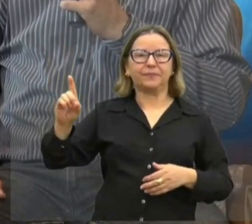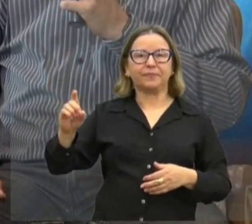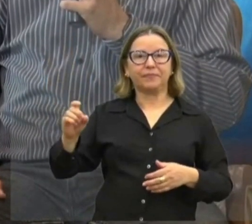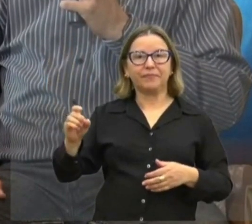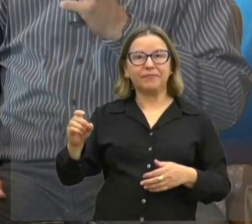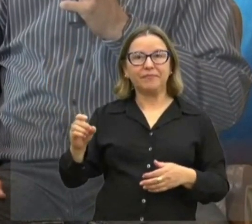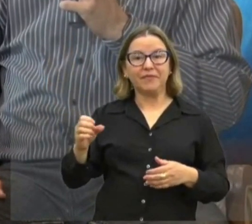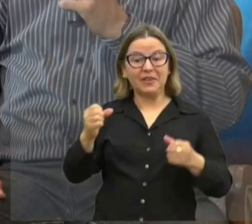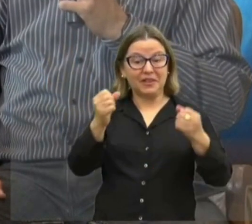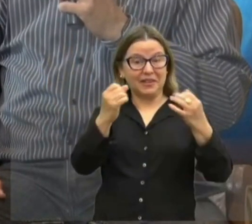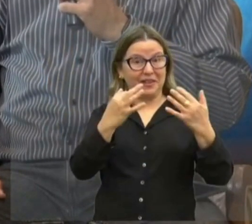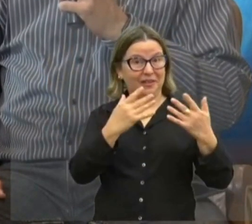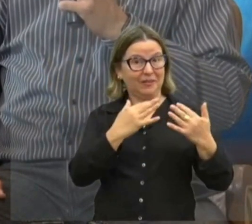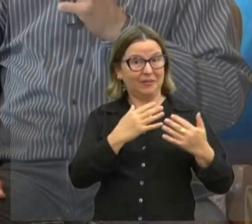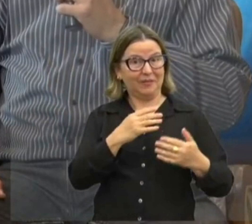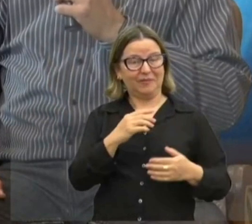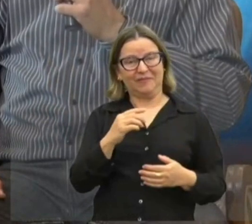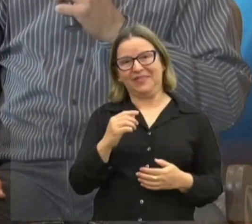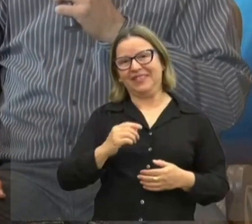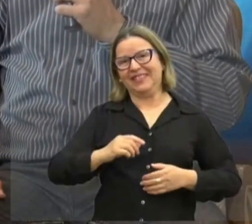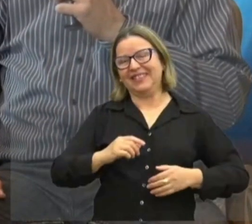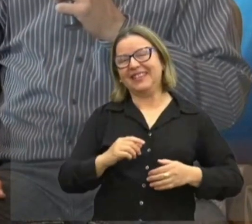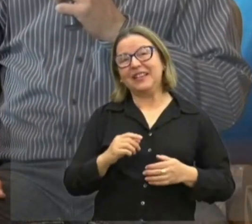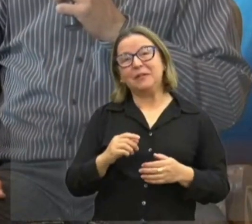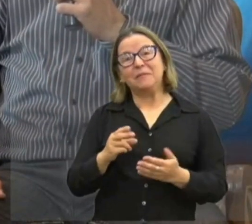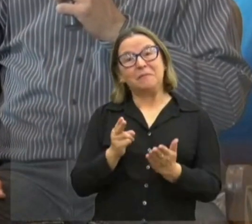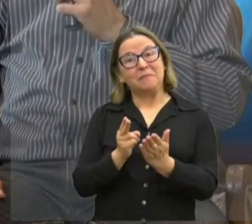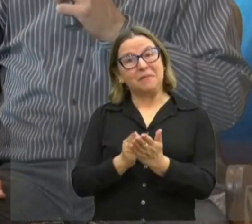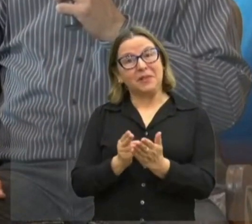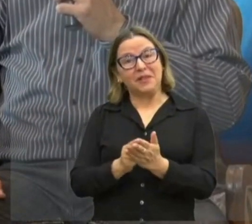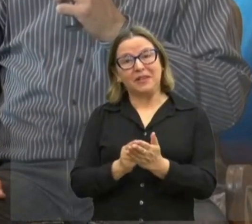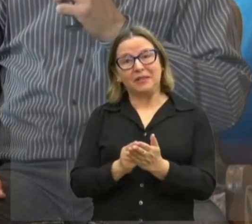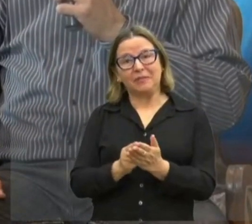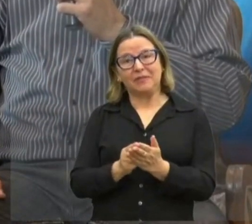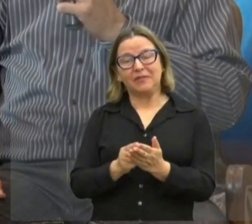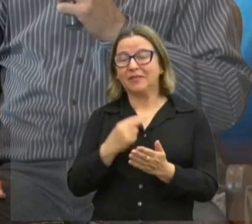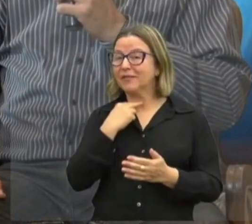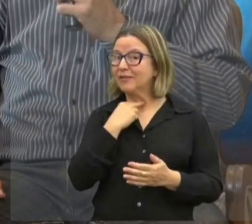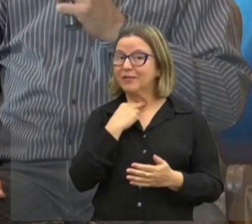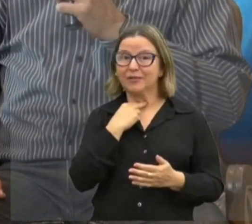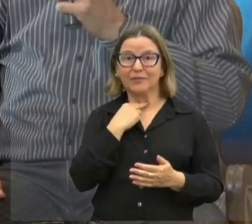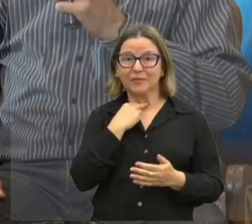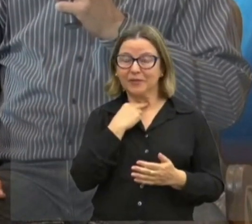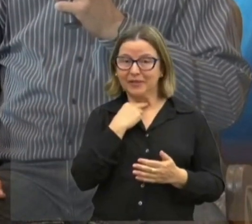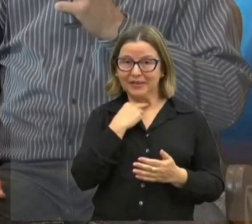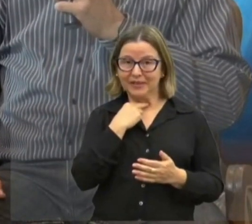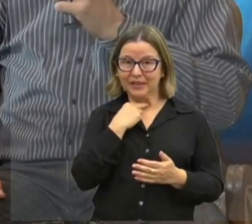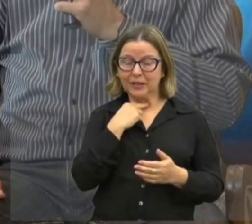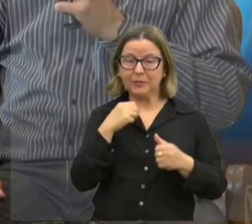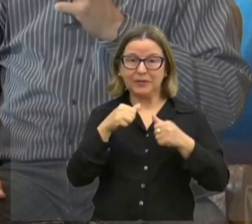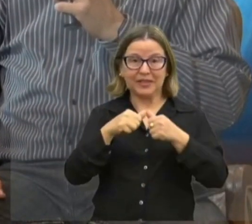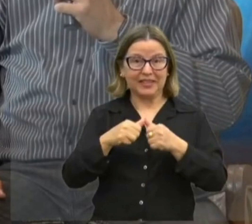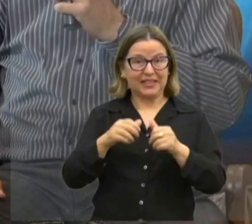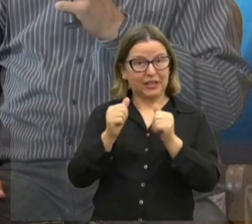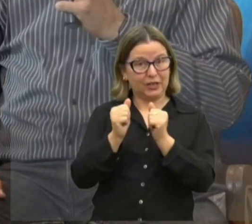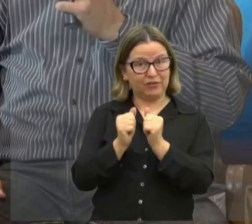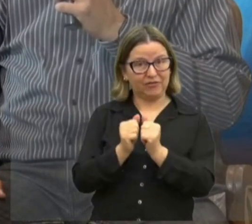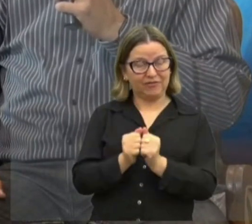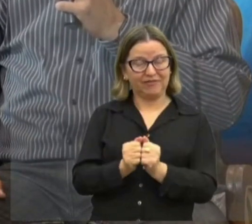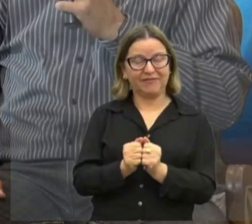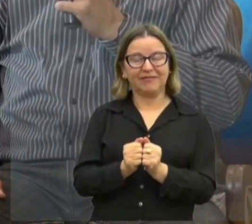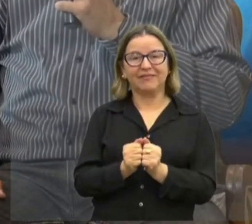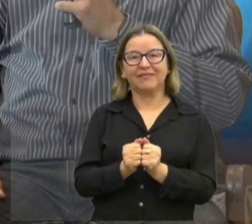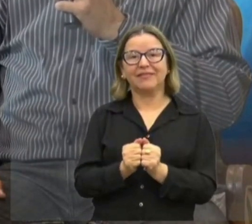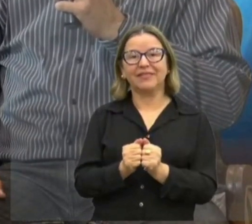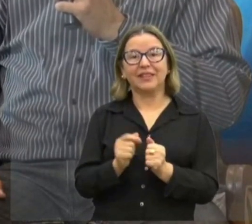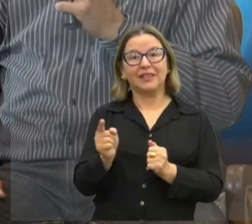nosso entendimento, né? Então, Amém. ainda que nós não possamos compartilhar da palavra de maneira presencial,